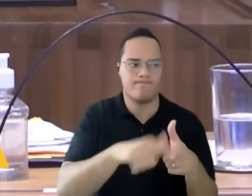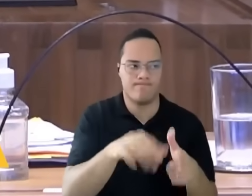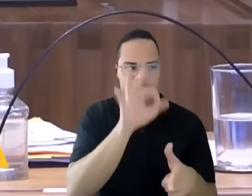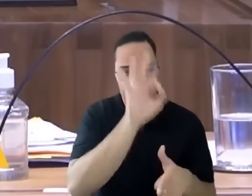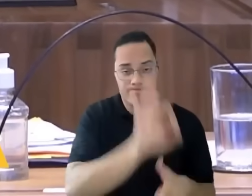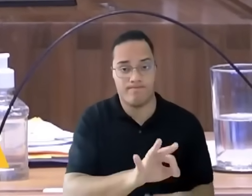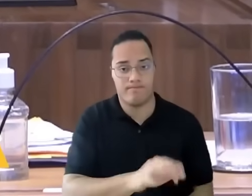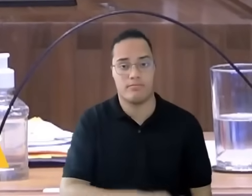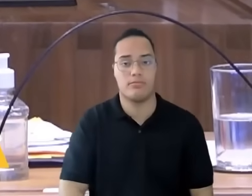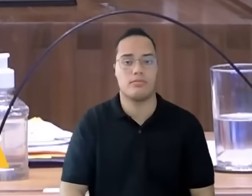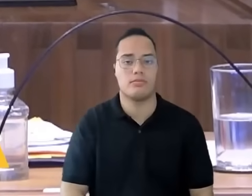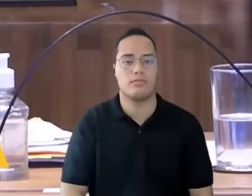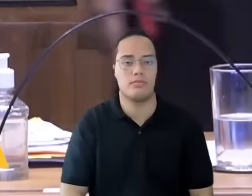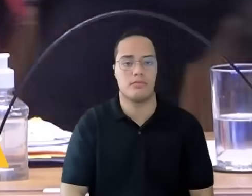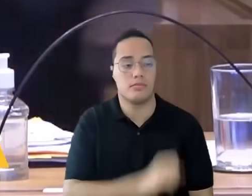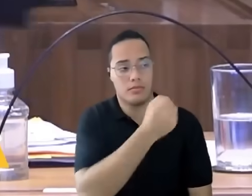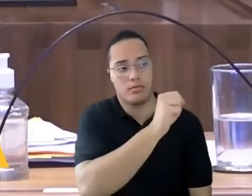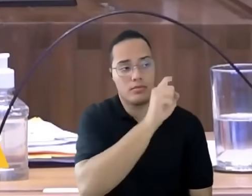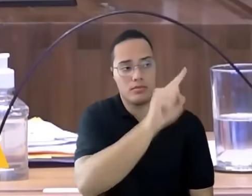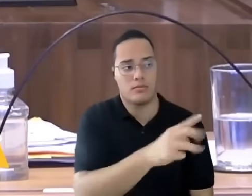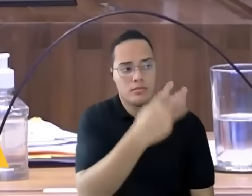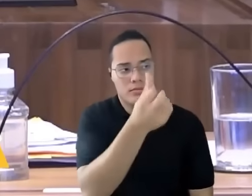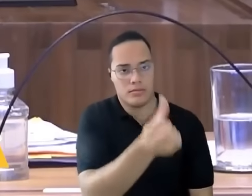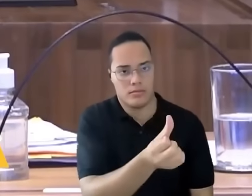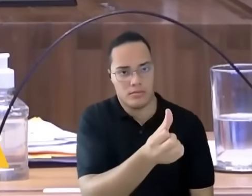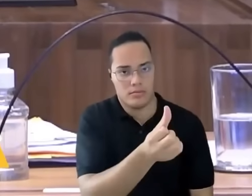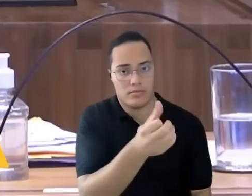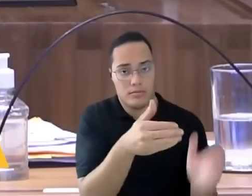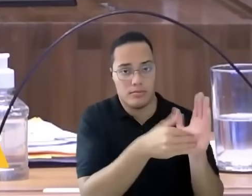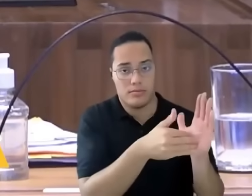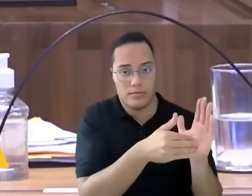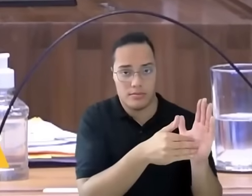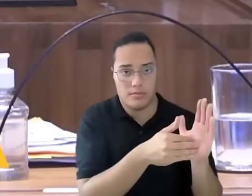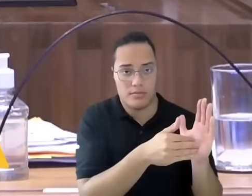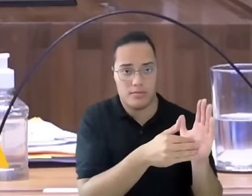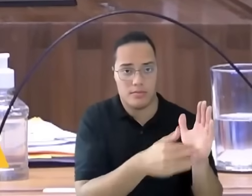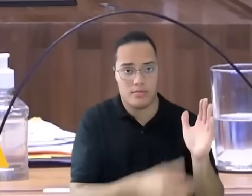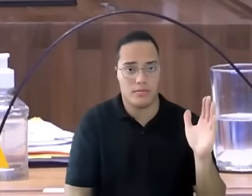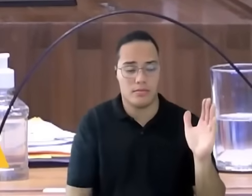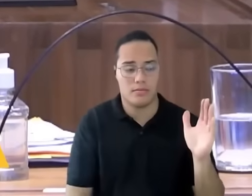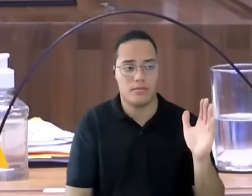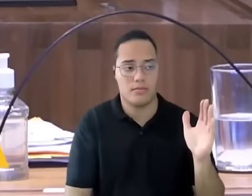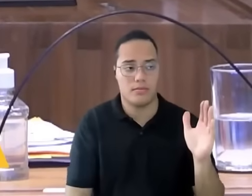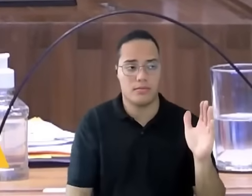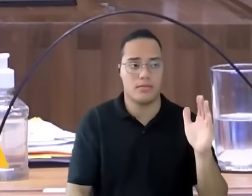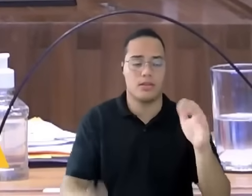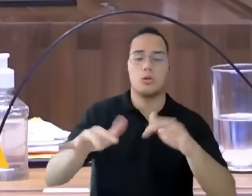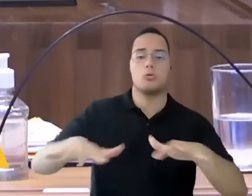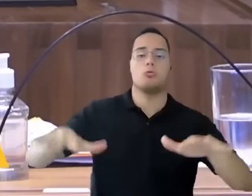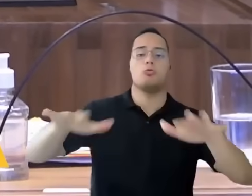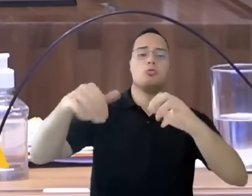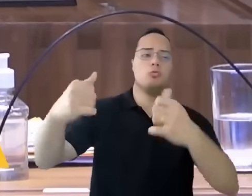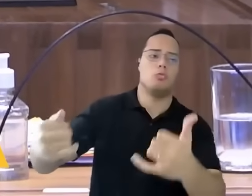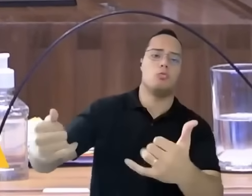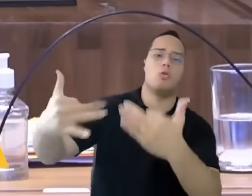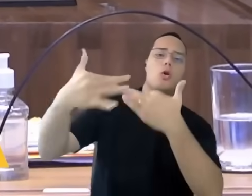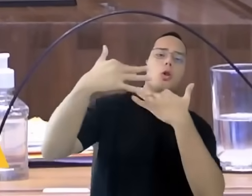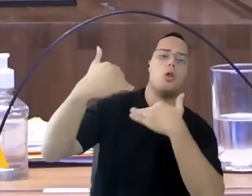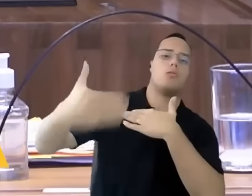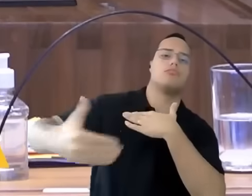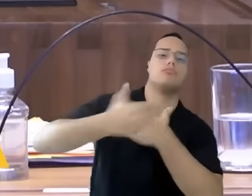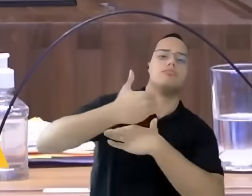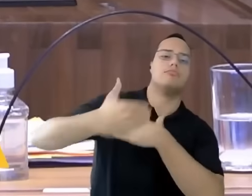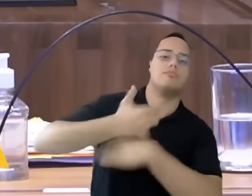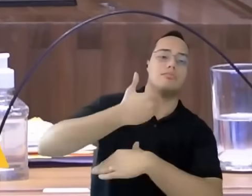das 8:36 até o momento da invasão do Palácio do Planalto se dá entre